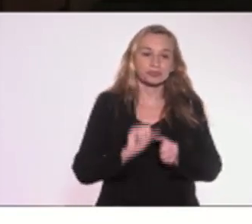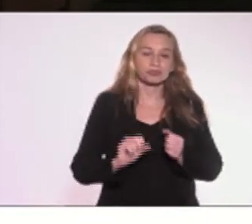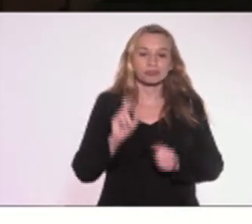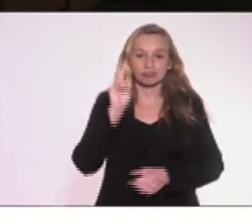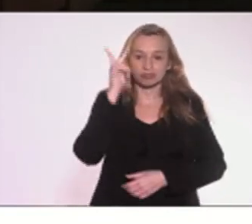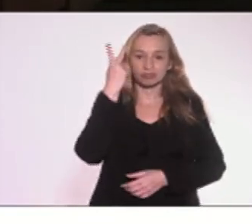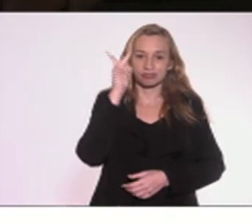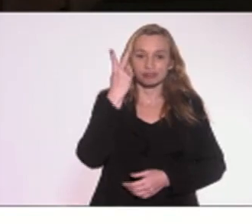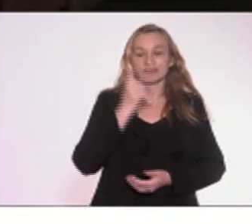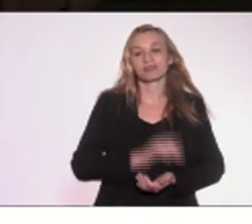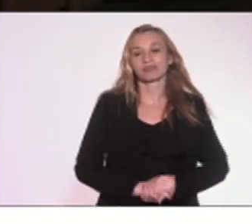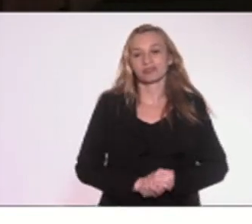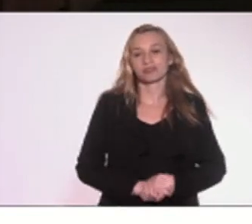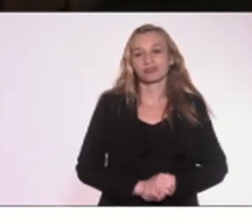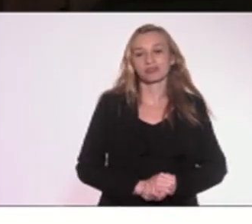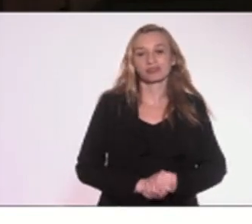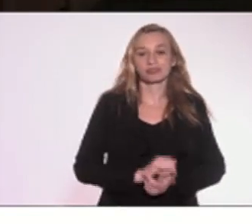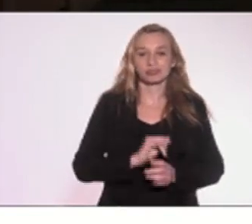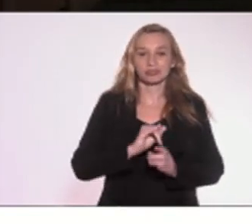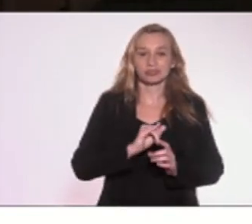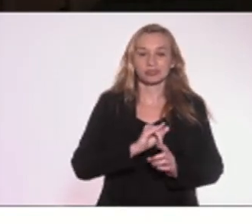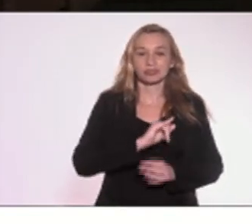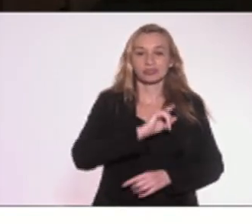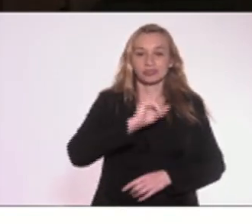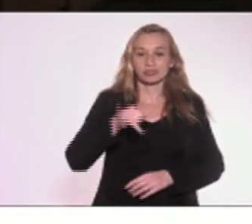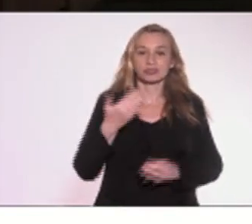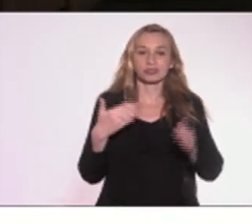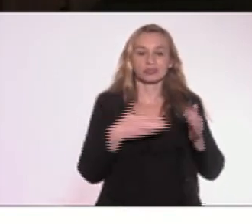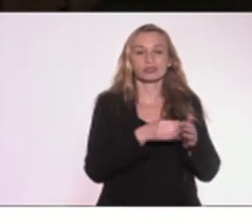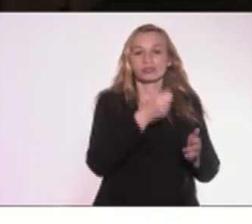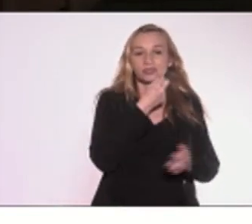história. Janeiro a setembro